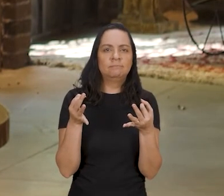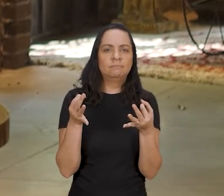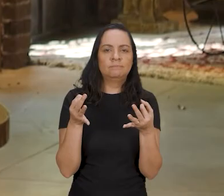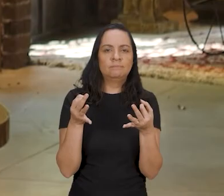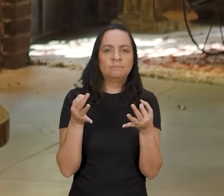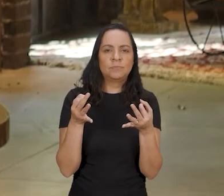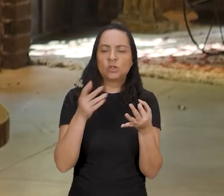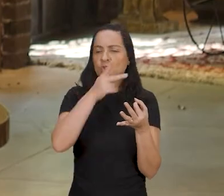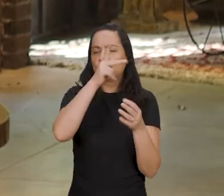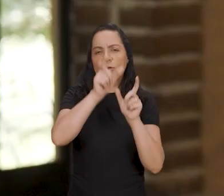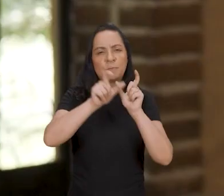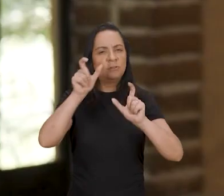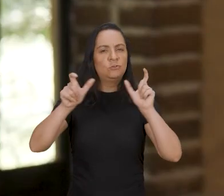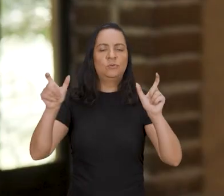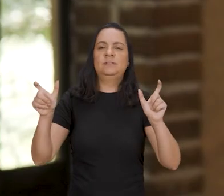que todo ser humano tem que fazer.